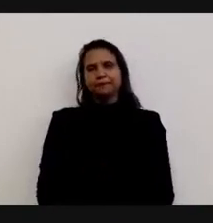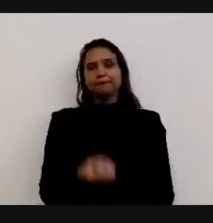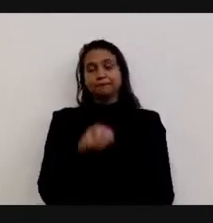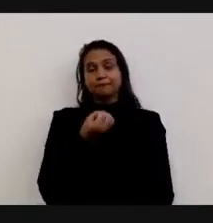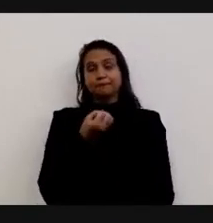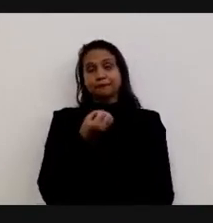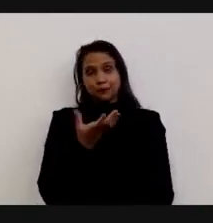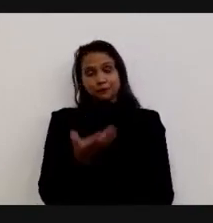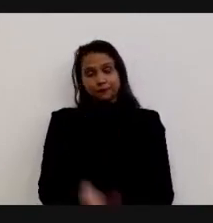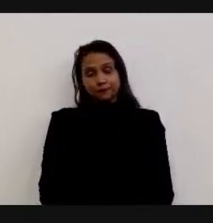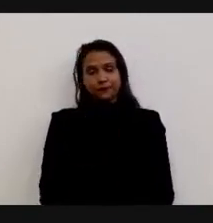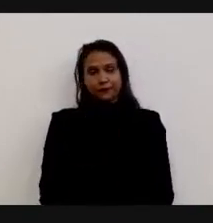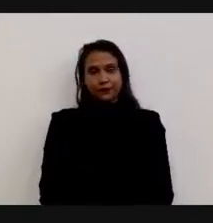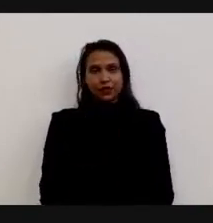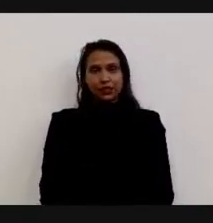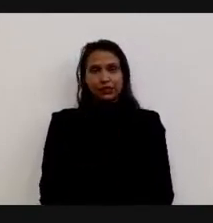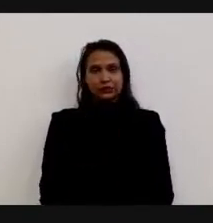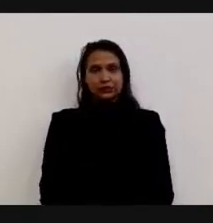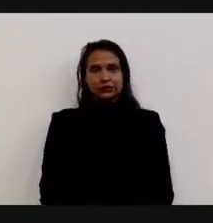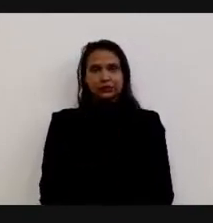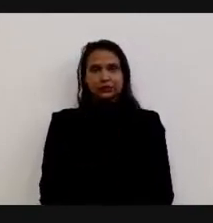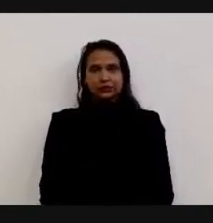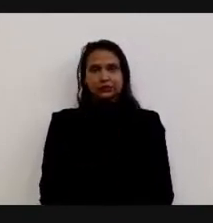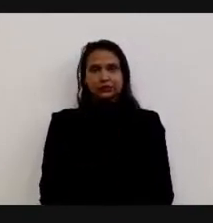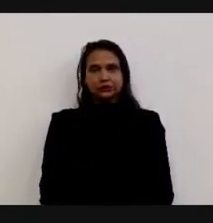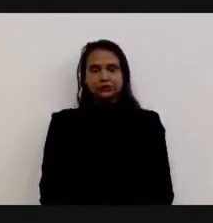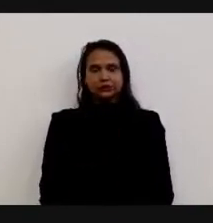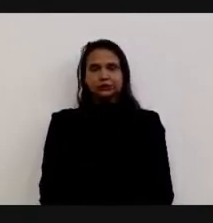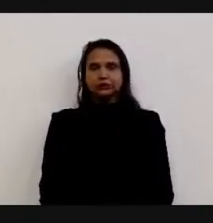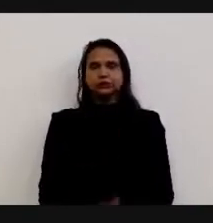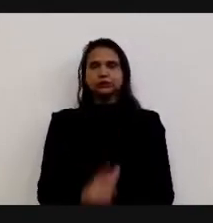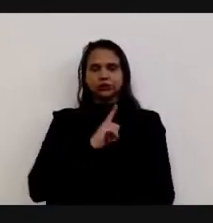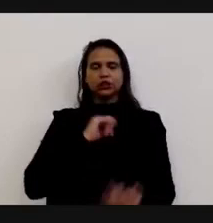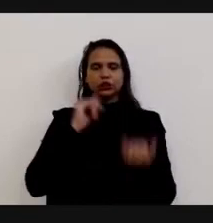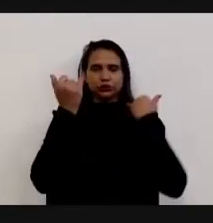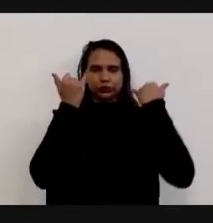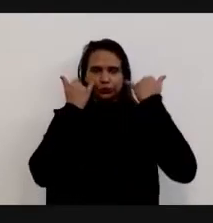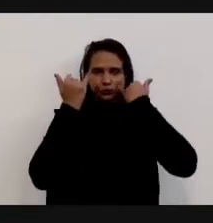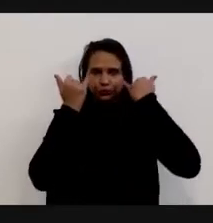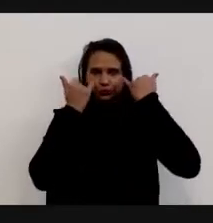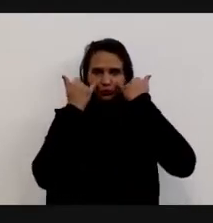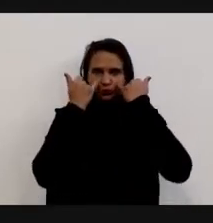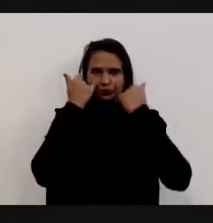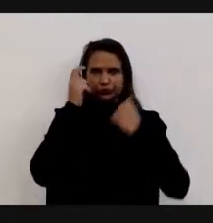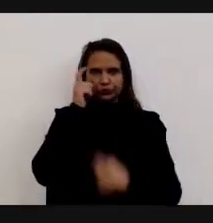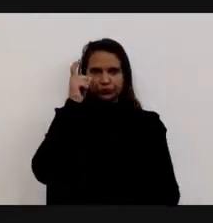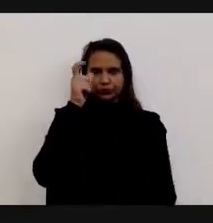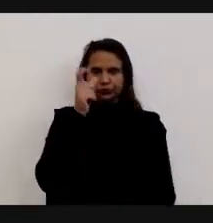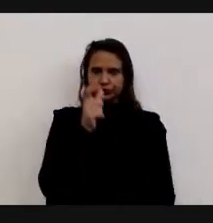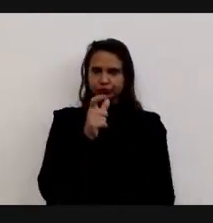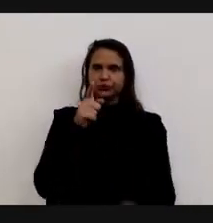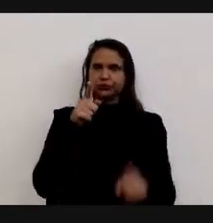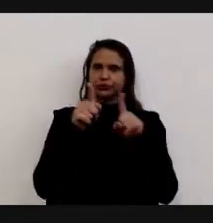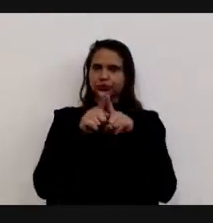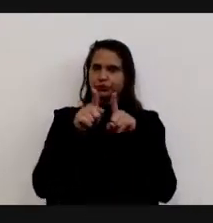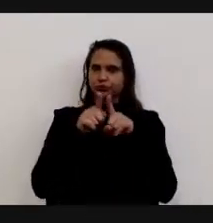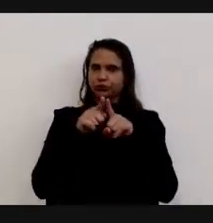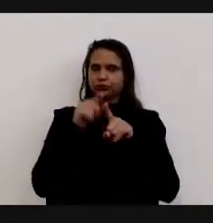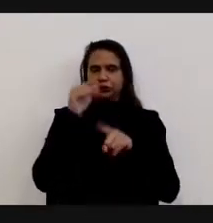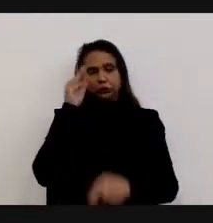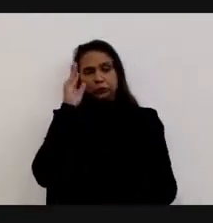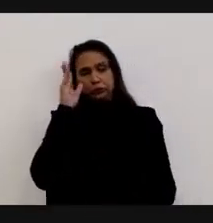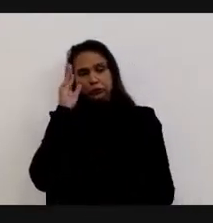Bom, aqui é um dado que acho que é interessante também, eu quis trazer para ser